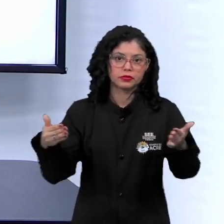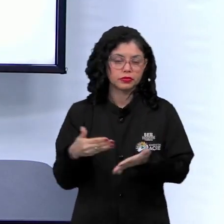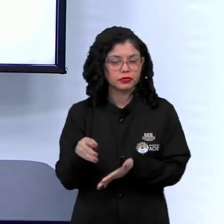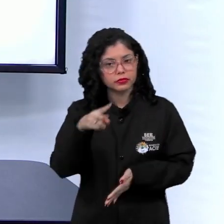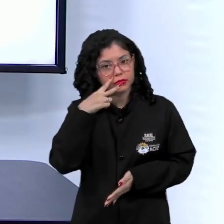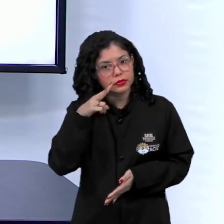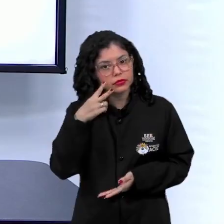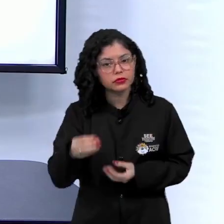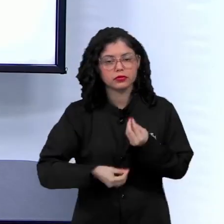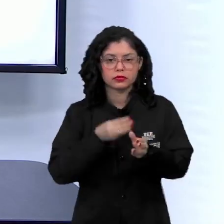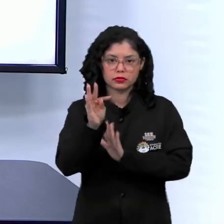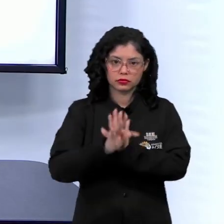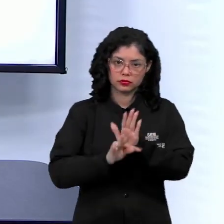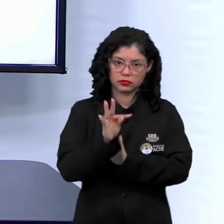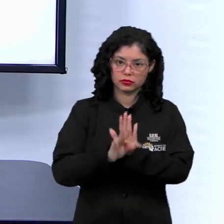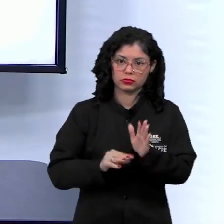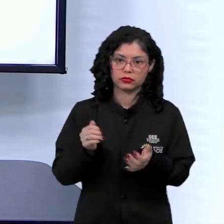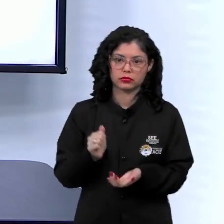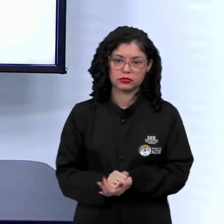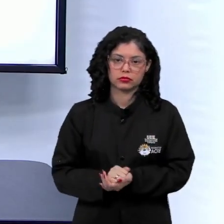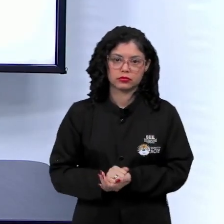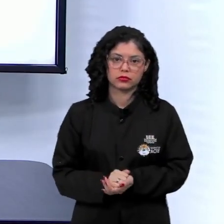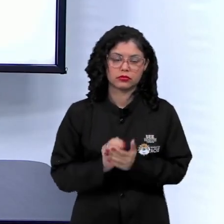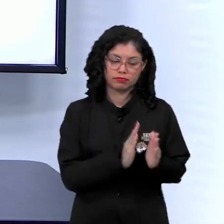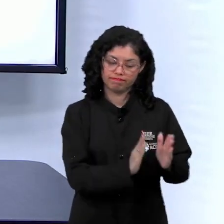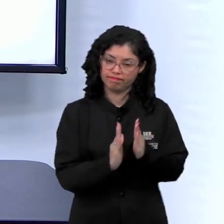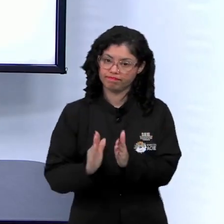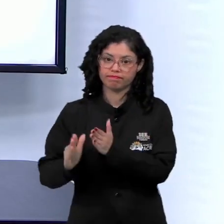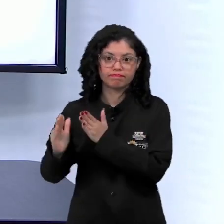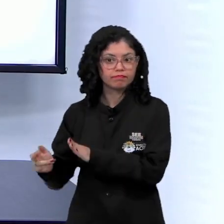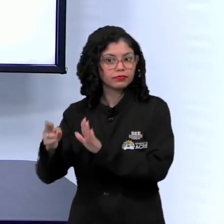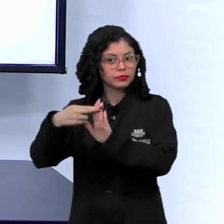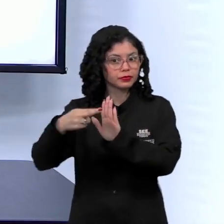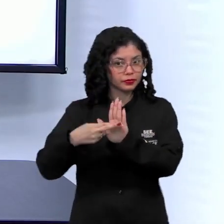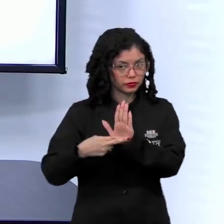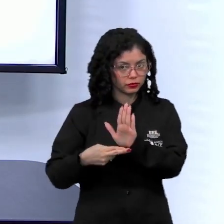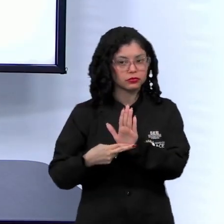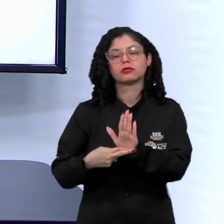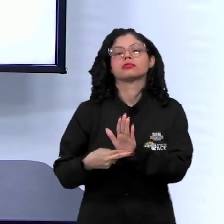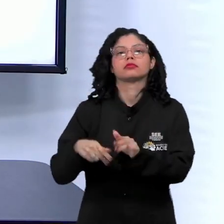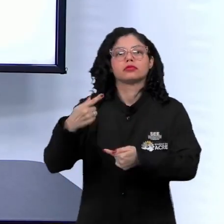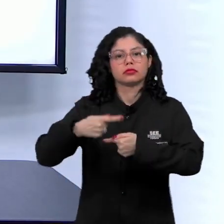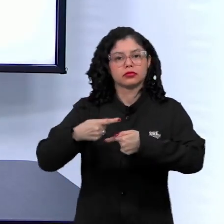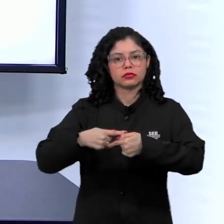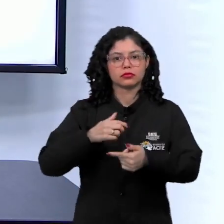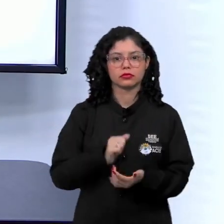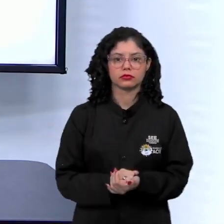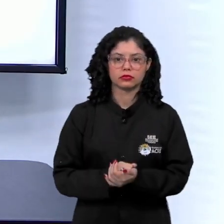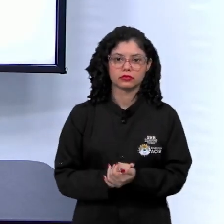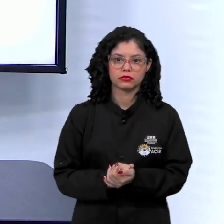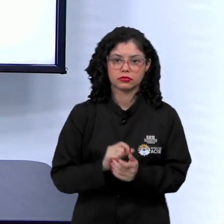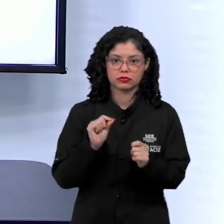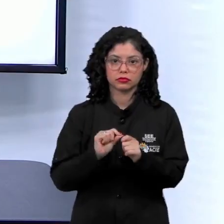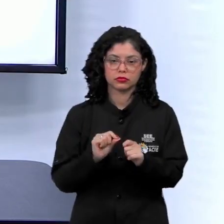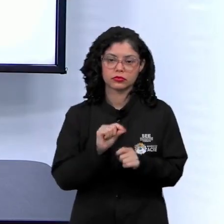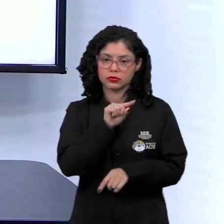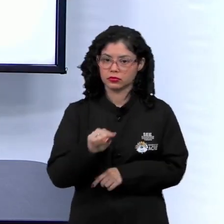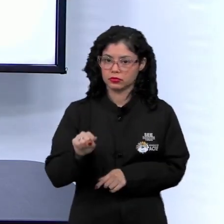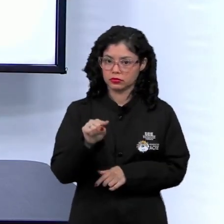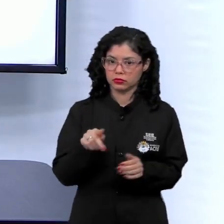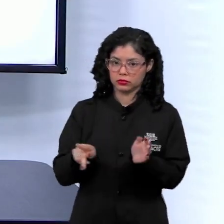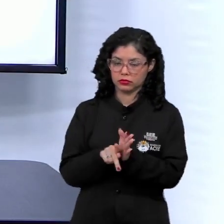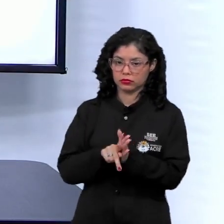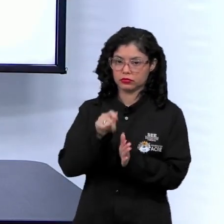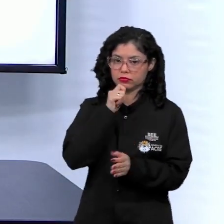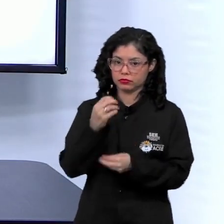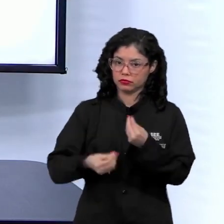como o texto foi escrito, será que ele segue lá as regras gramaticais, será que ele é de uma forma neutra, ou será